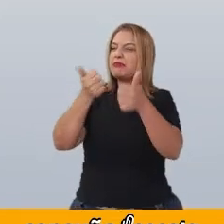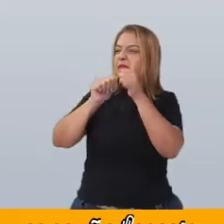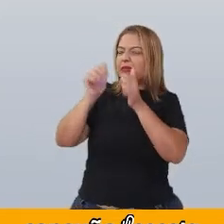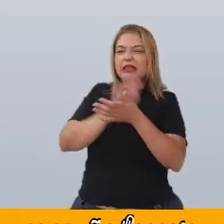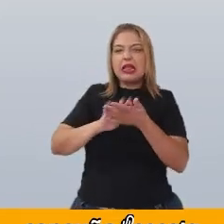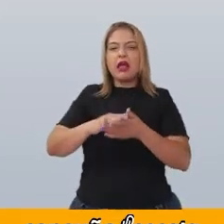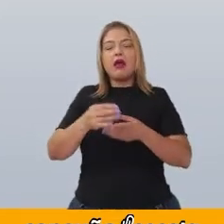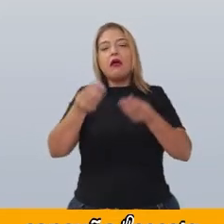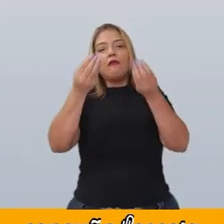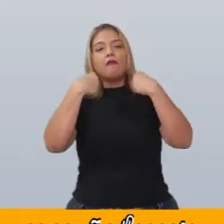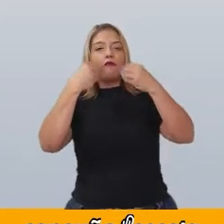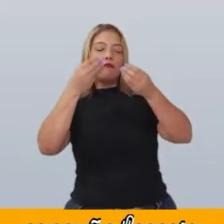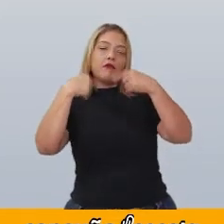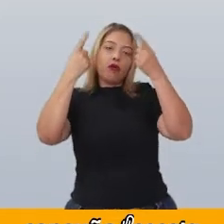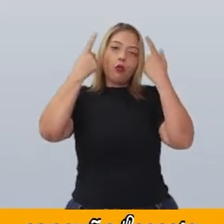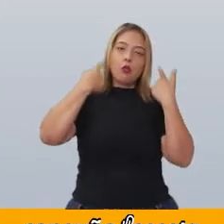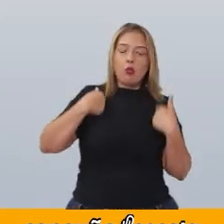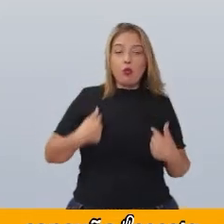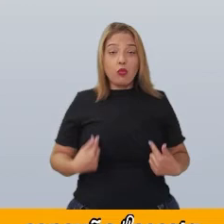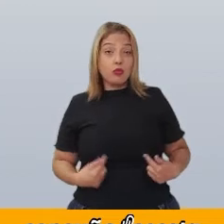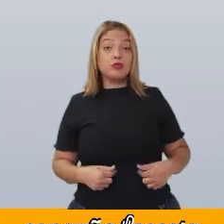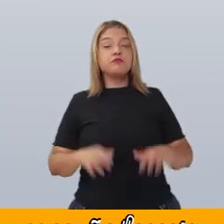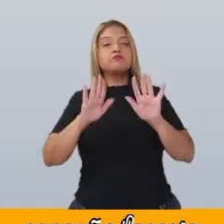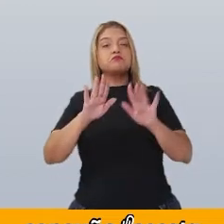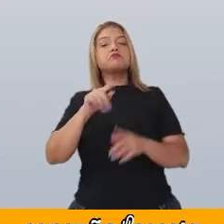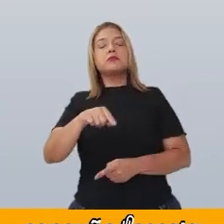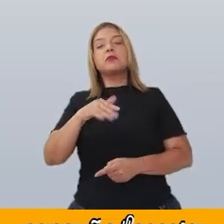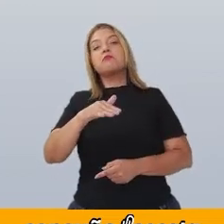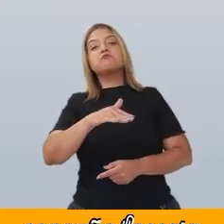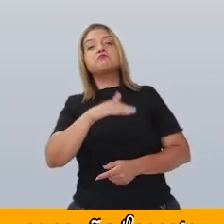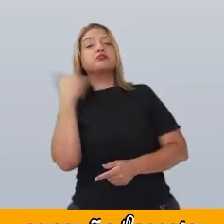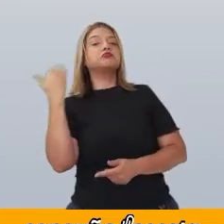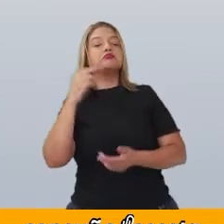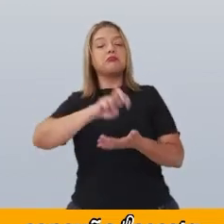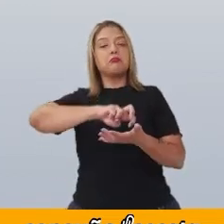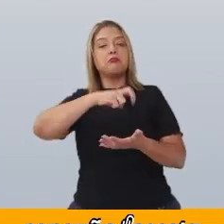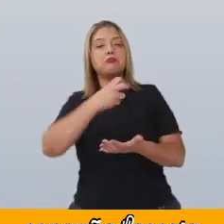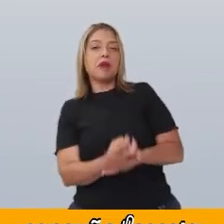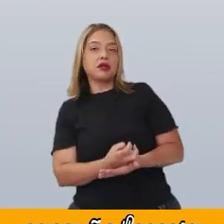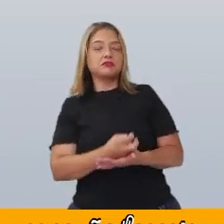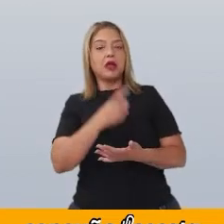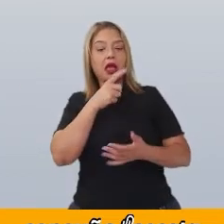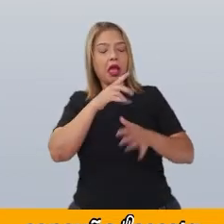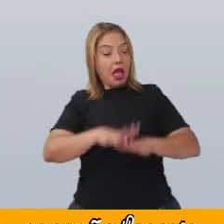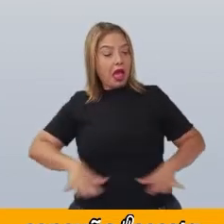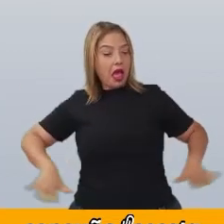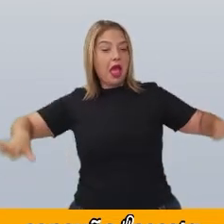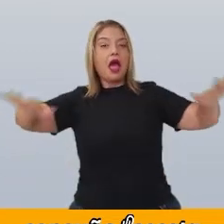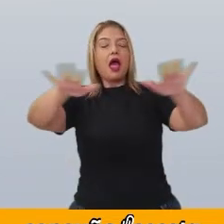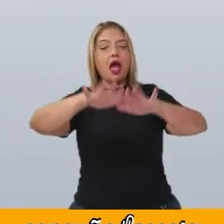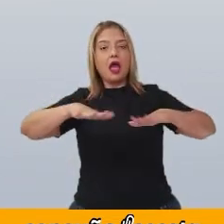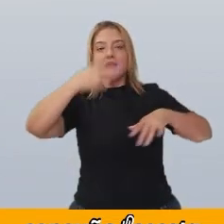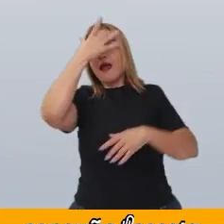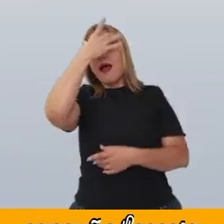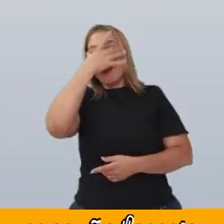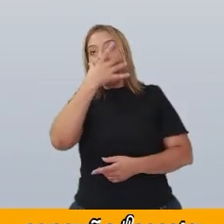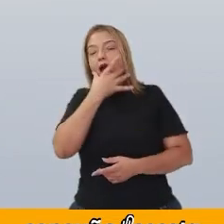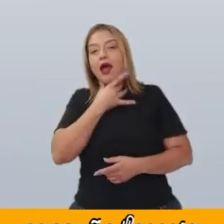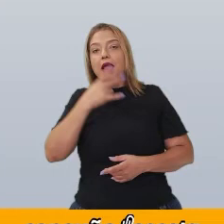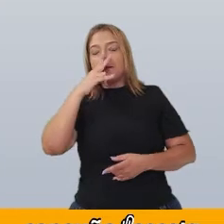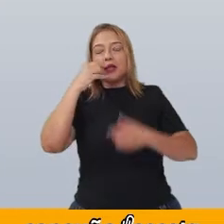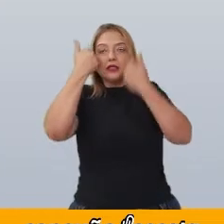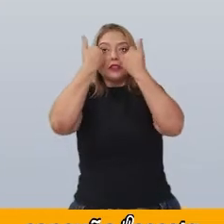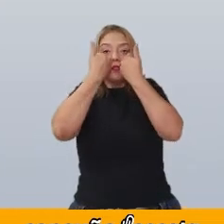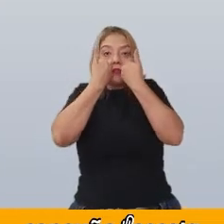fraco. Assim, acabou morrendo ali mesmo, com o rosto pálido voltado para as águas serenas do